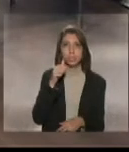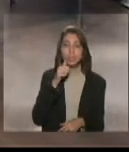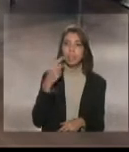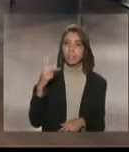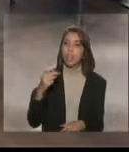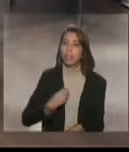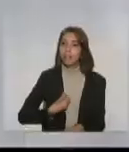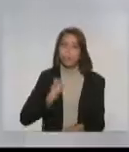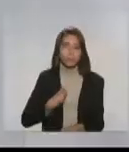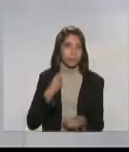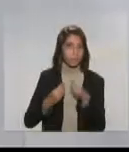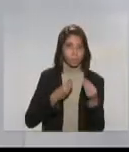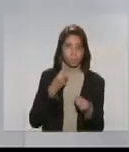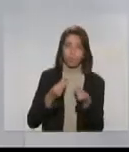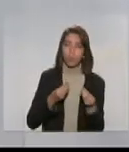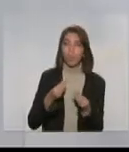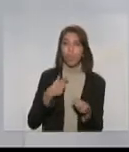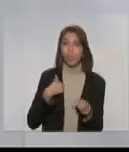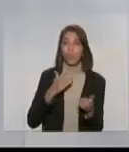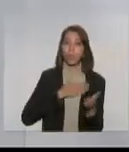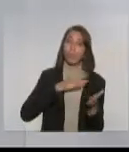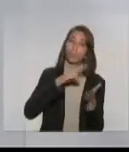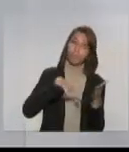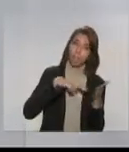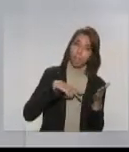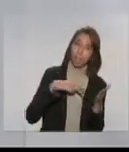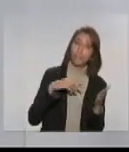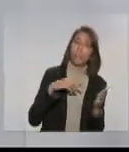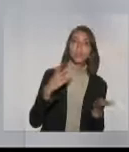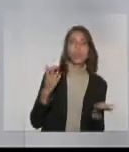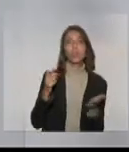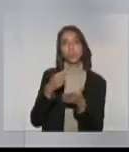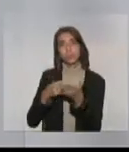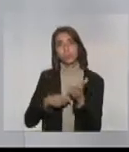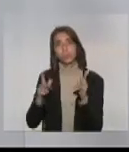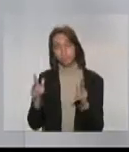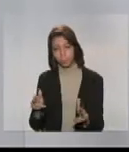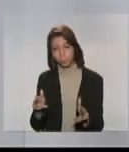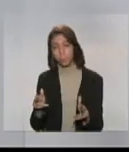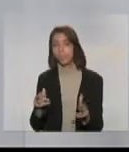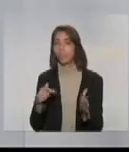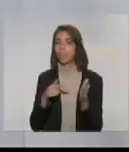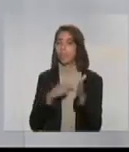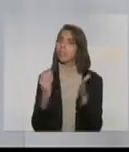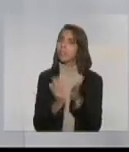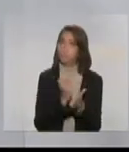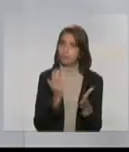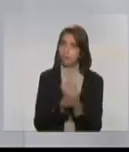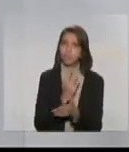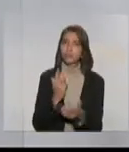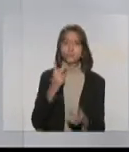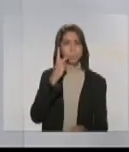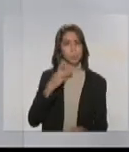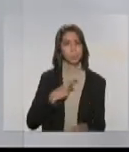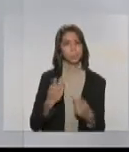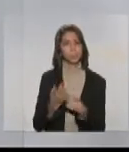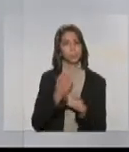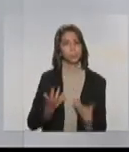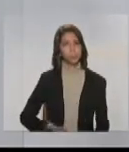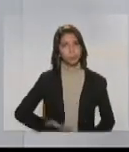pertinentes ao universo da mulher o que eu gosto de lembrar que eu gosto de escrever né esse livro é realmente teve essa motivação pessoal